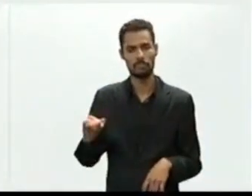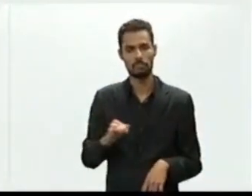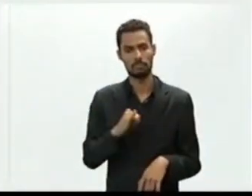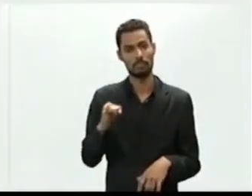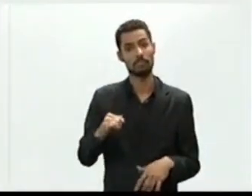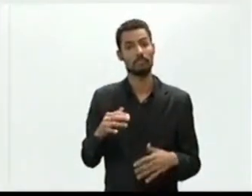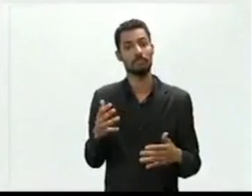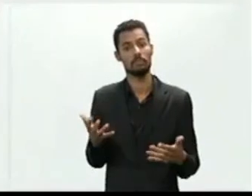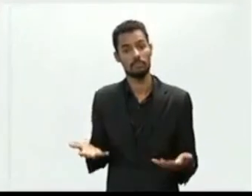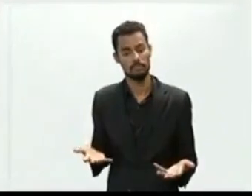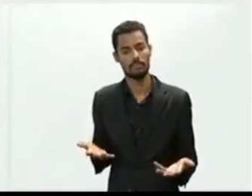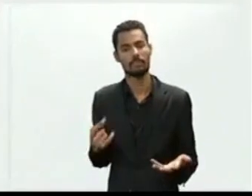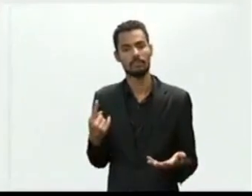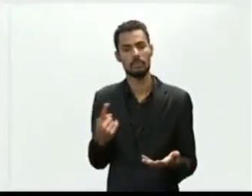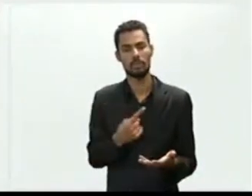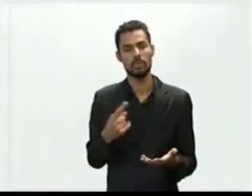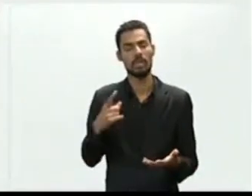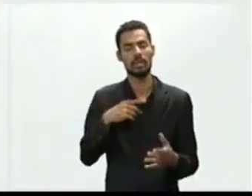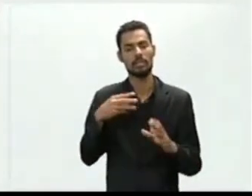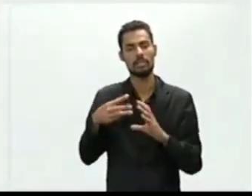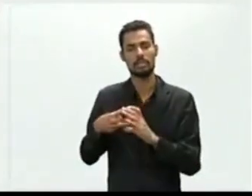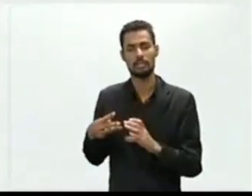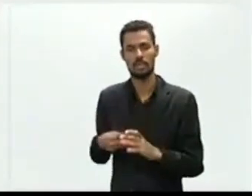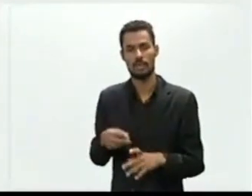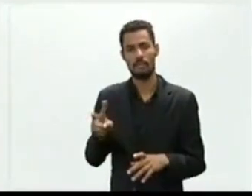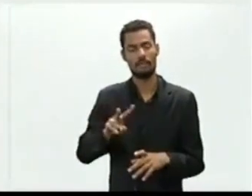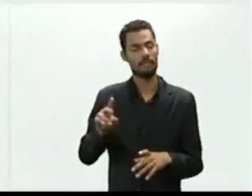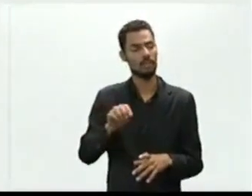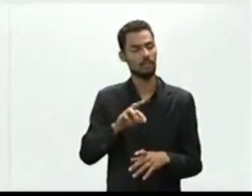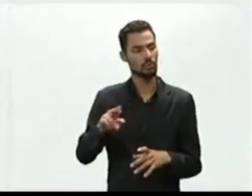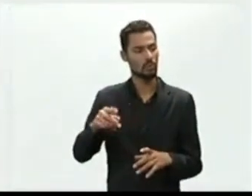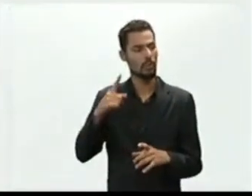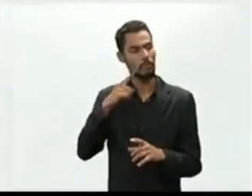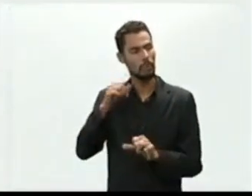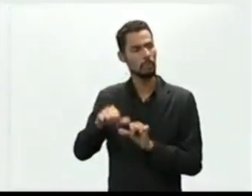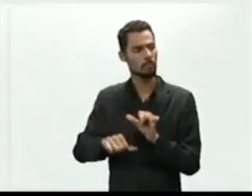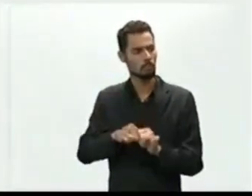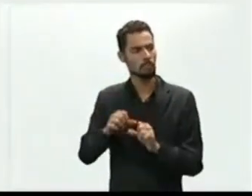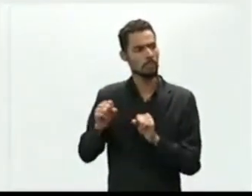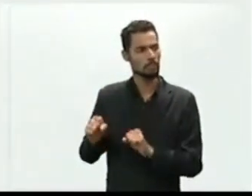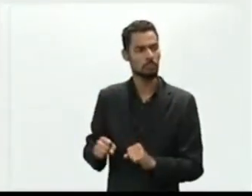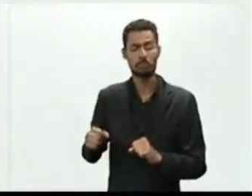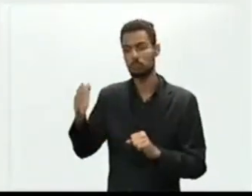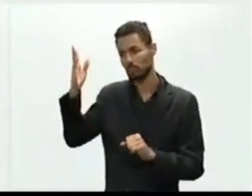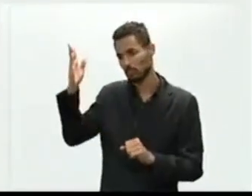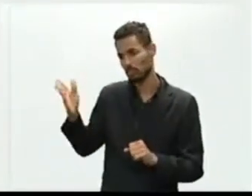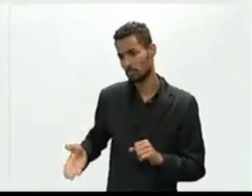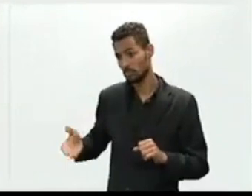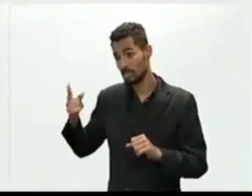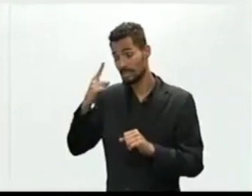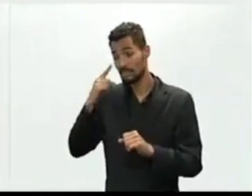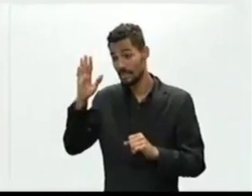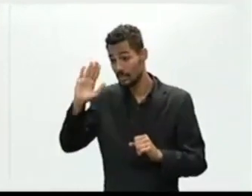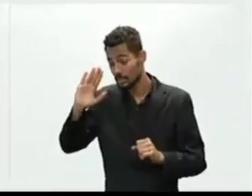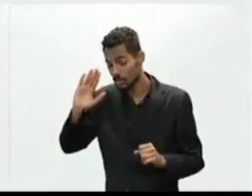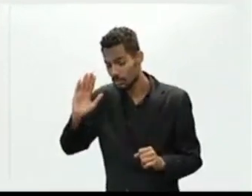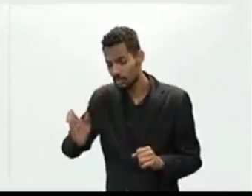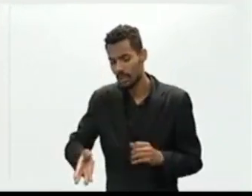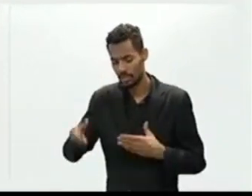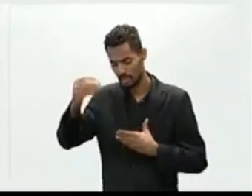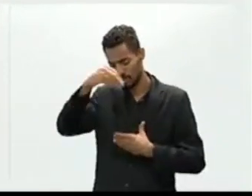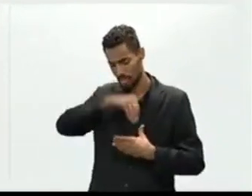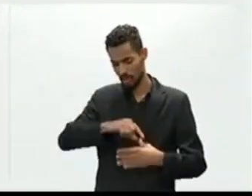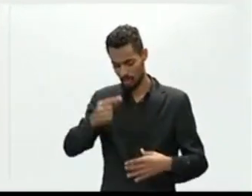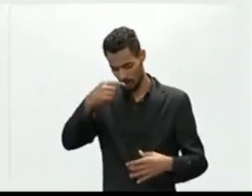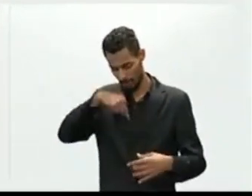E aí a gente vai ter essa célula como nosso vetor. Se for numa bactéria, a gente pode amplificar, ou se for já dentro de um